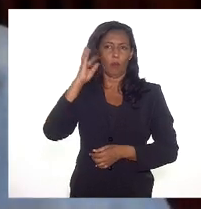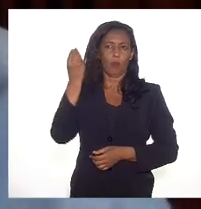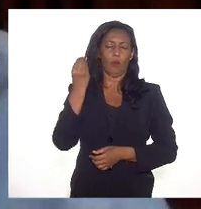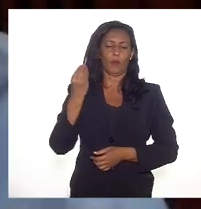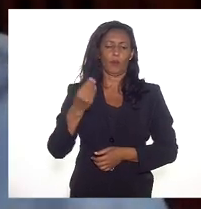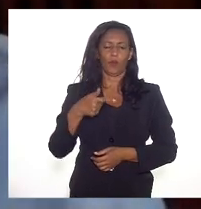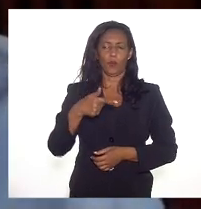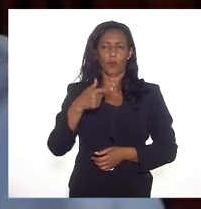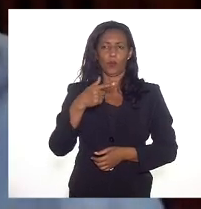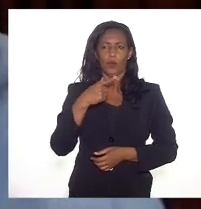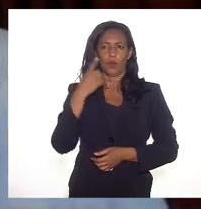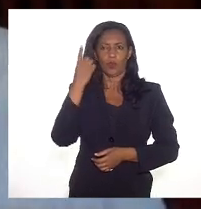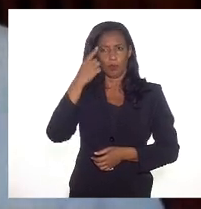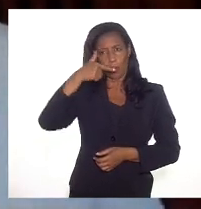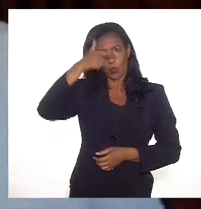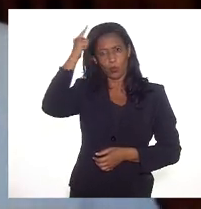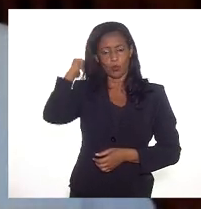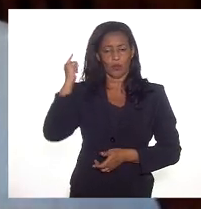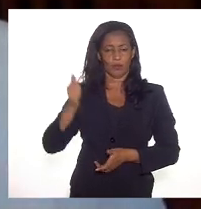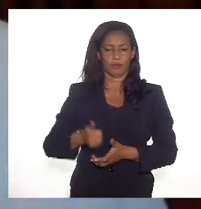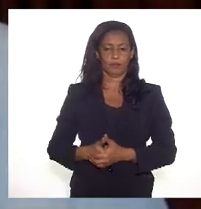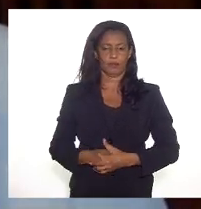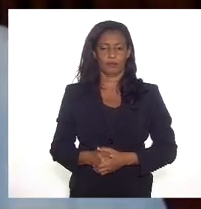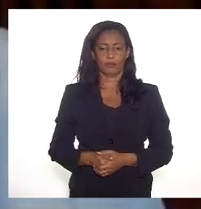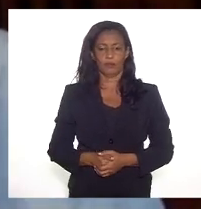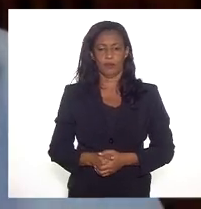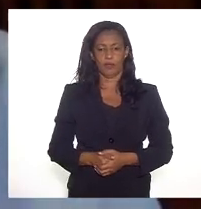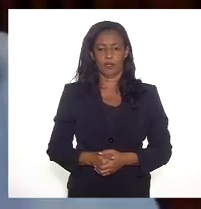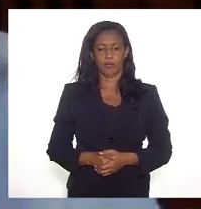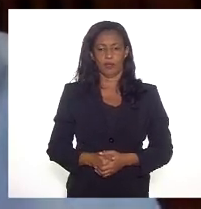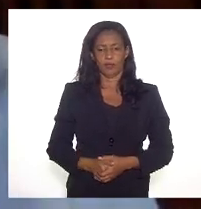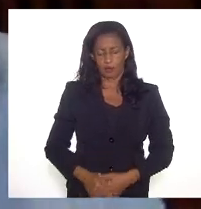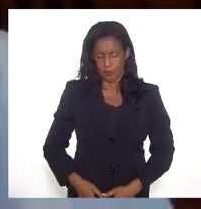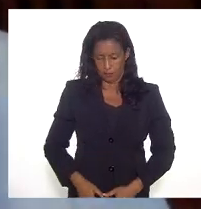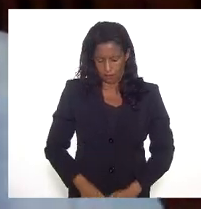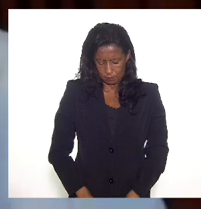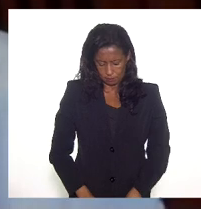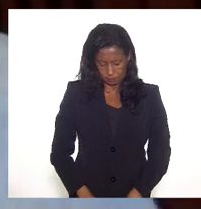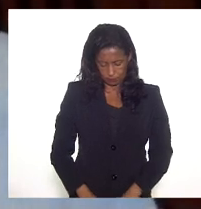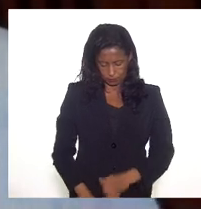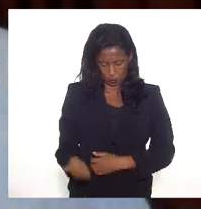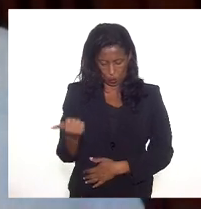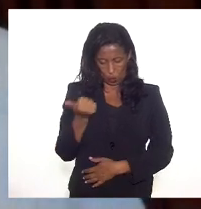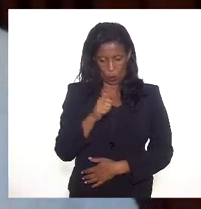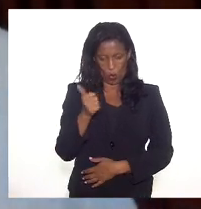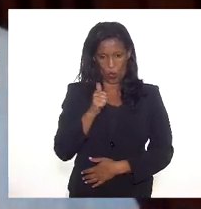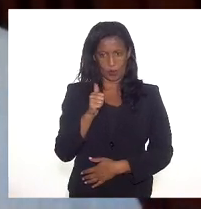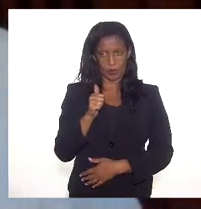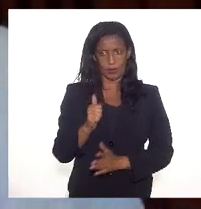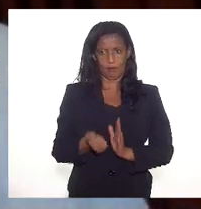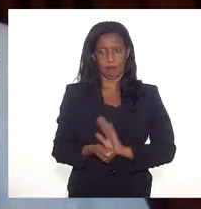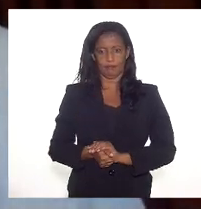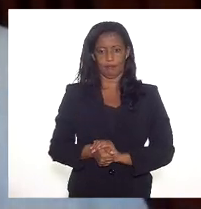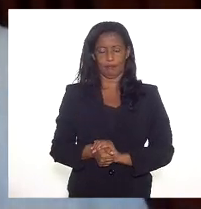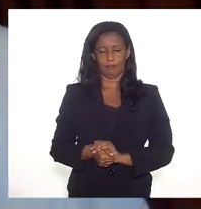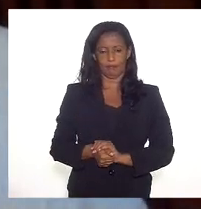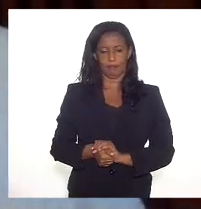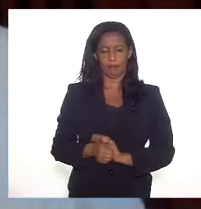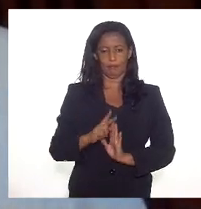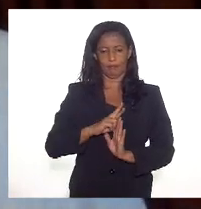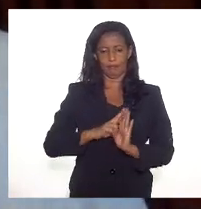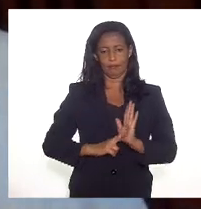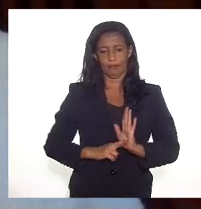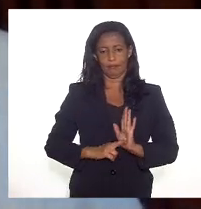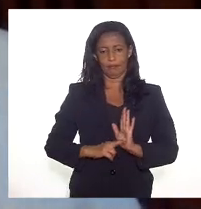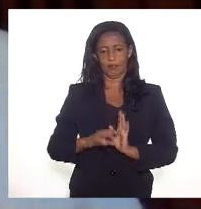observações do deputado Luiz Paulo, acomodando o voto. 10, 11 da pauta. Relator, deputado